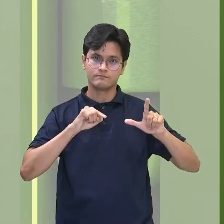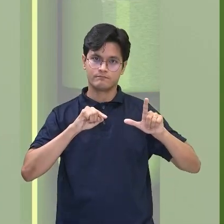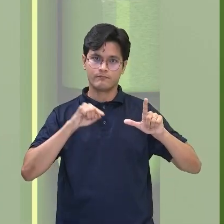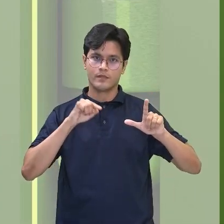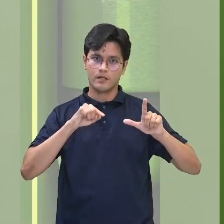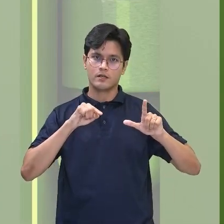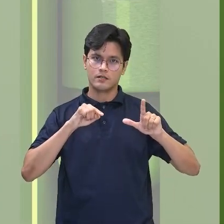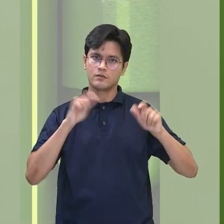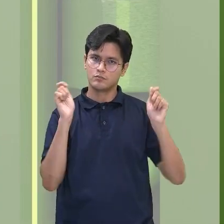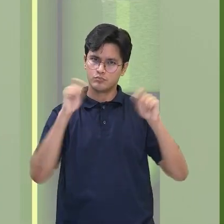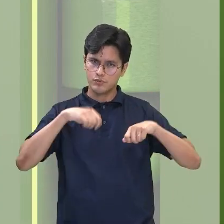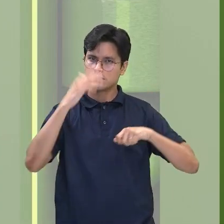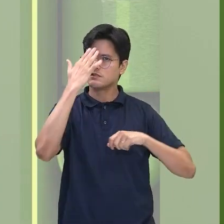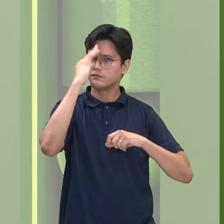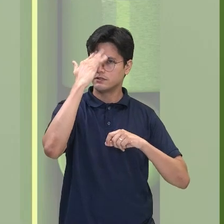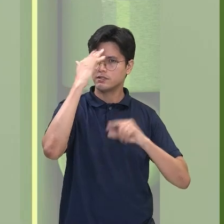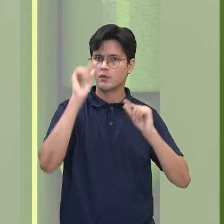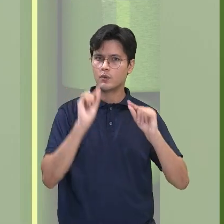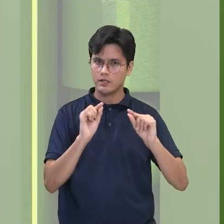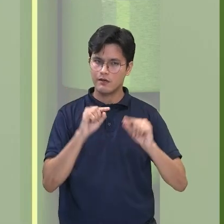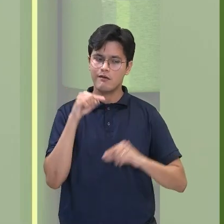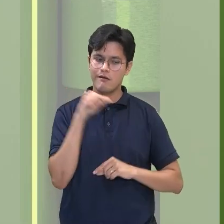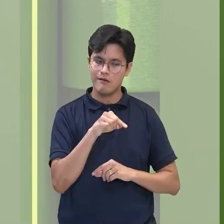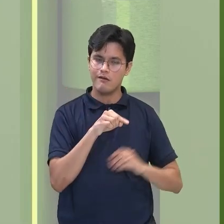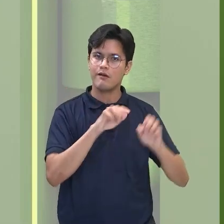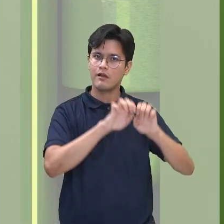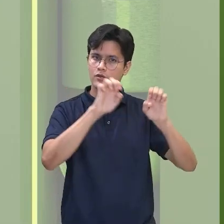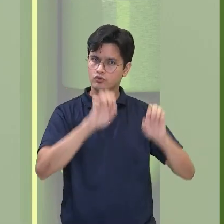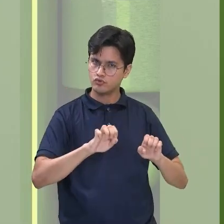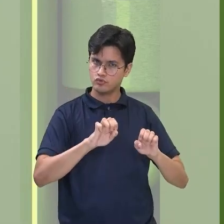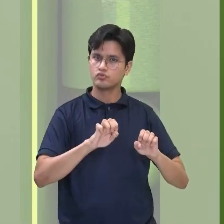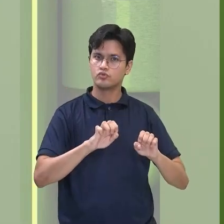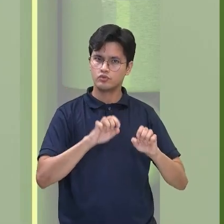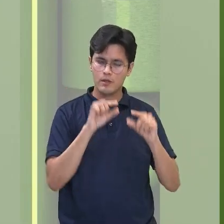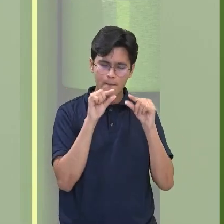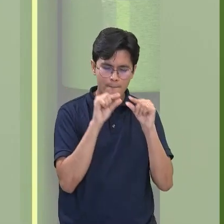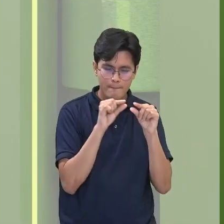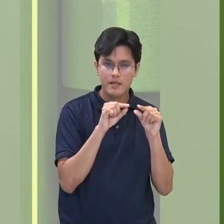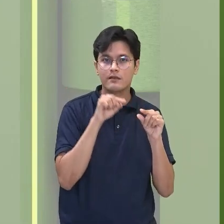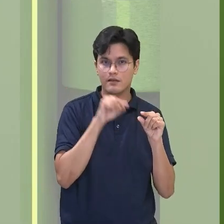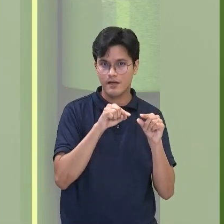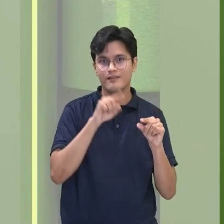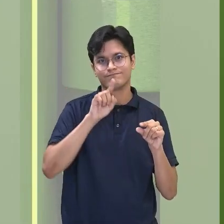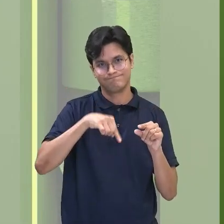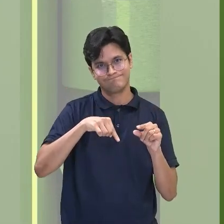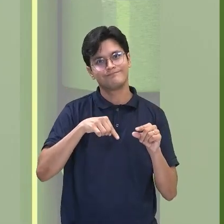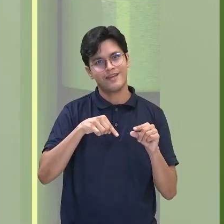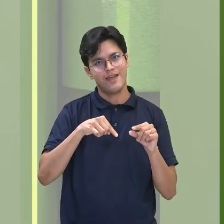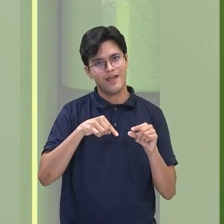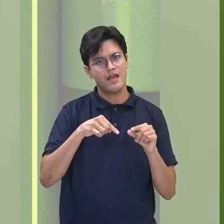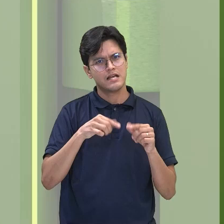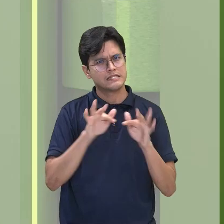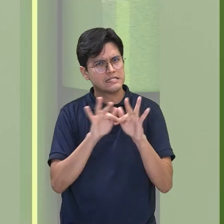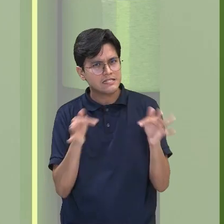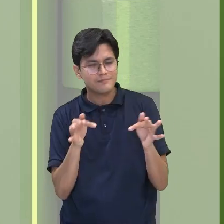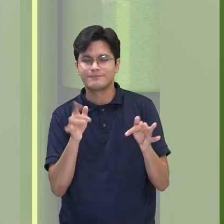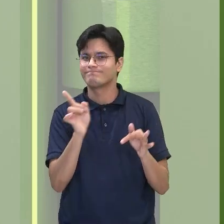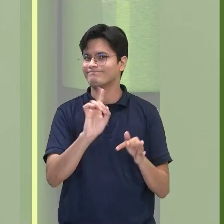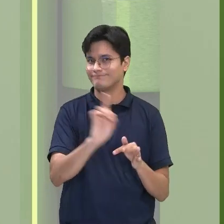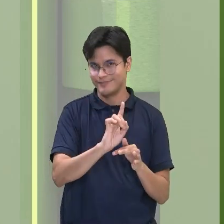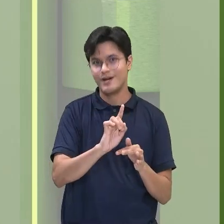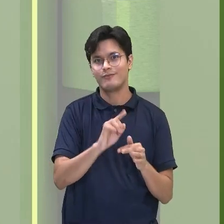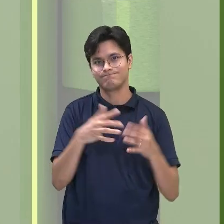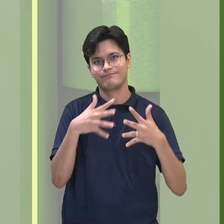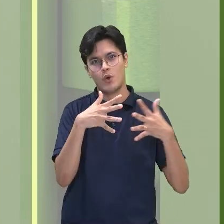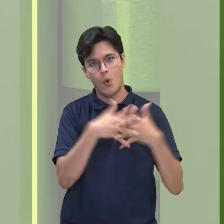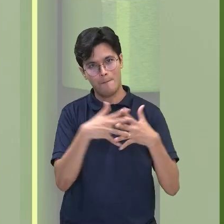vai entender que essa estrutura extremamente pequena, ainda é mais complexa do que essa imagem didática está sendo